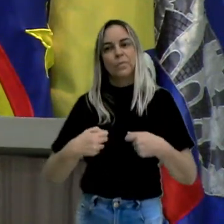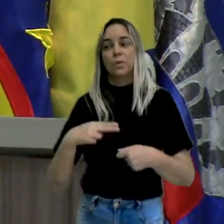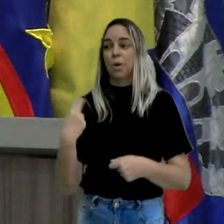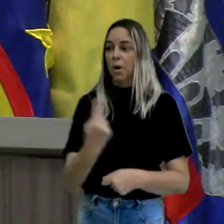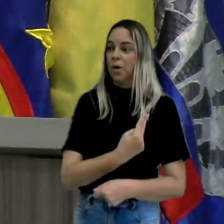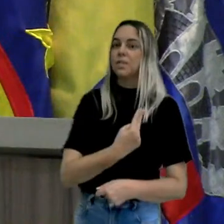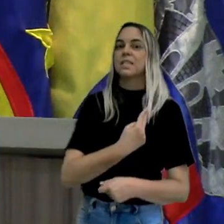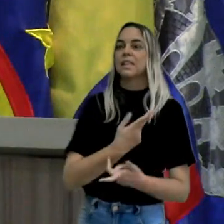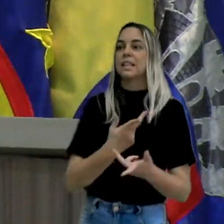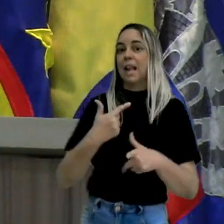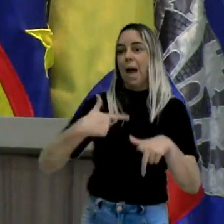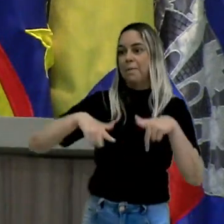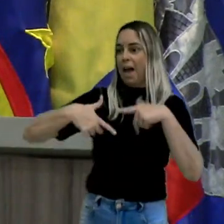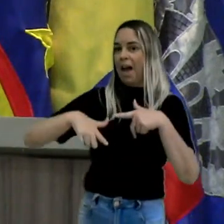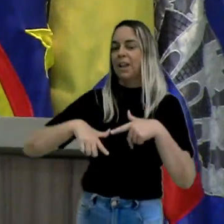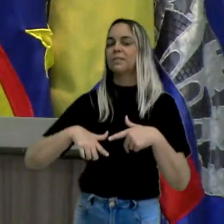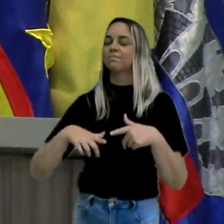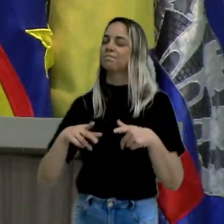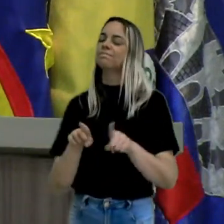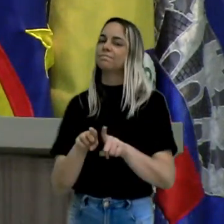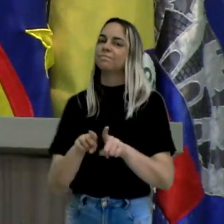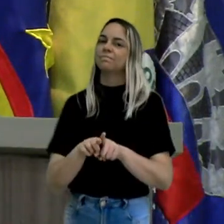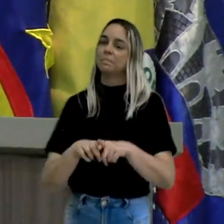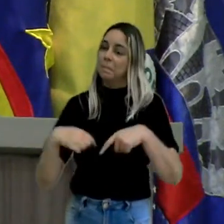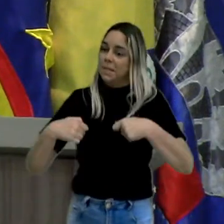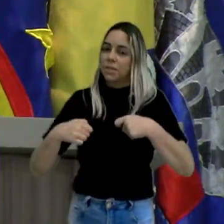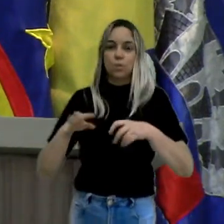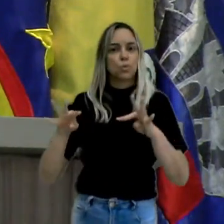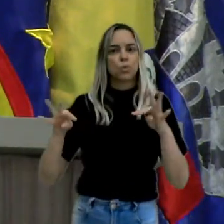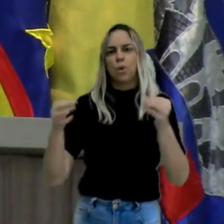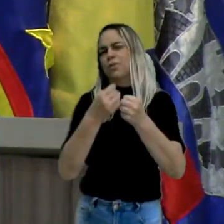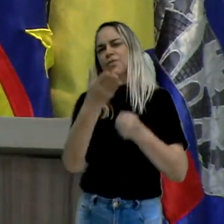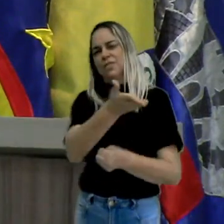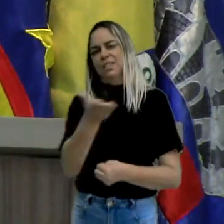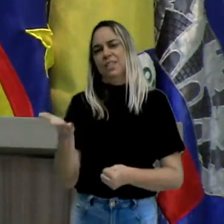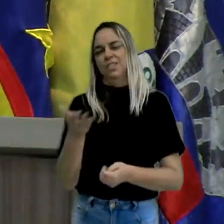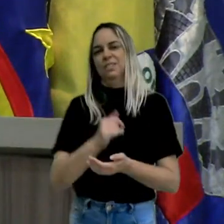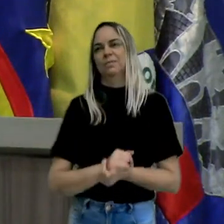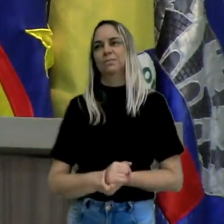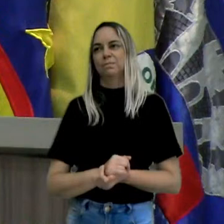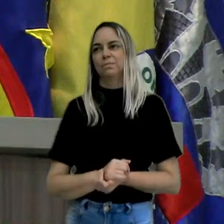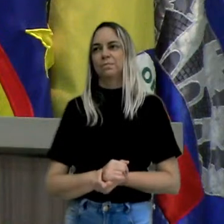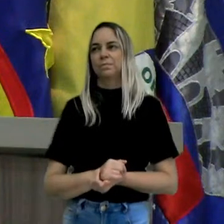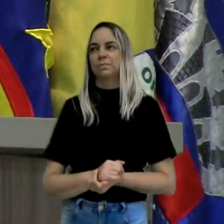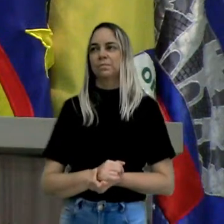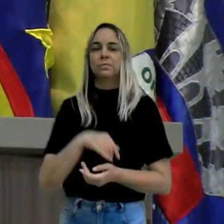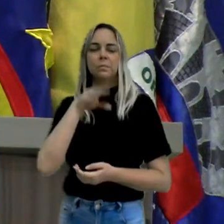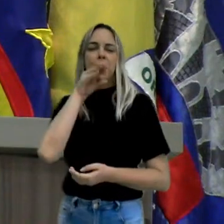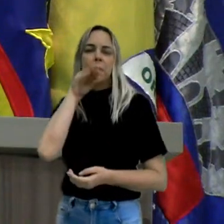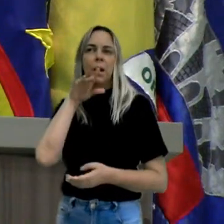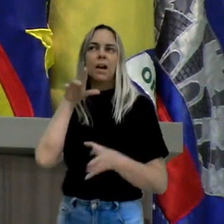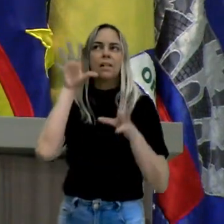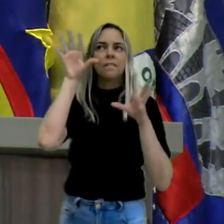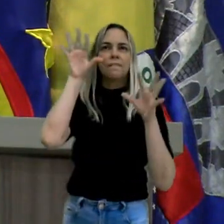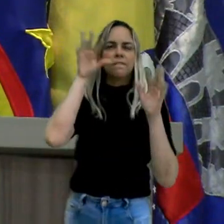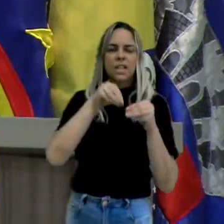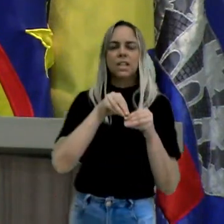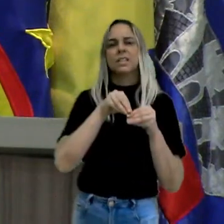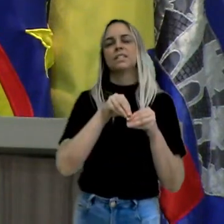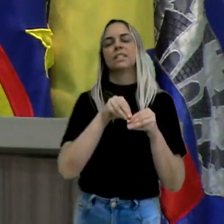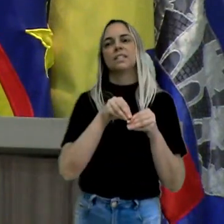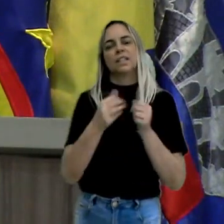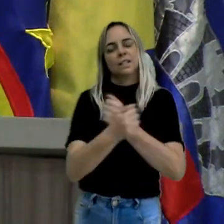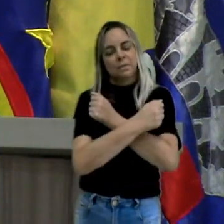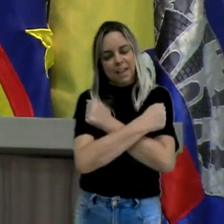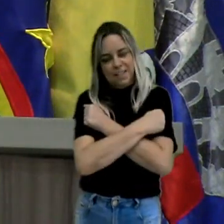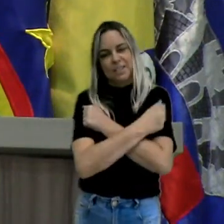trabalho, assim como também nós precisamos de todos vocês. E quero aqui finalizar as minhas palavras, deixando um abraço a todos